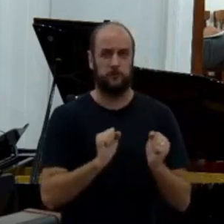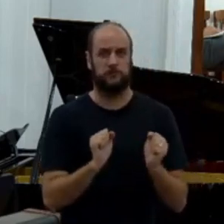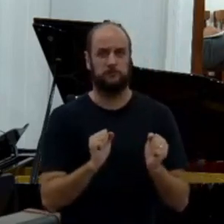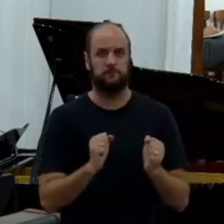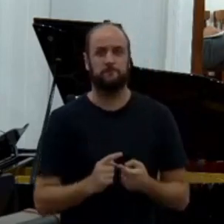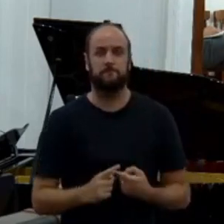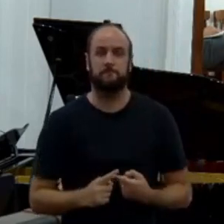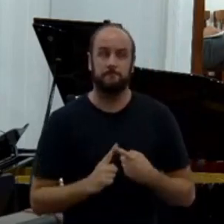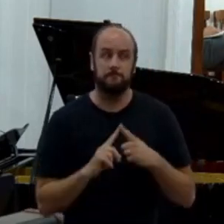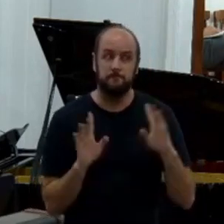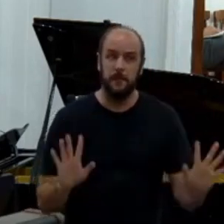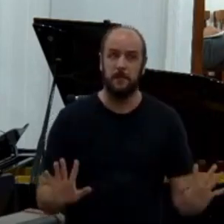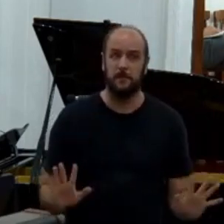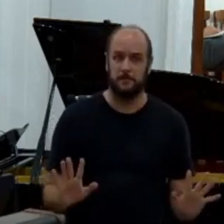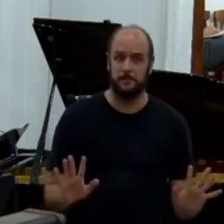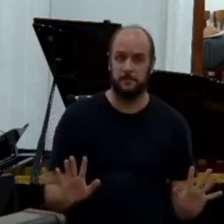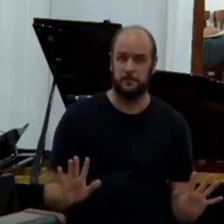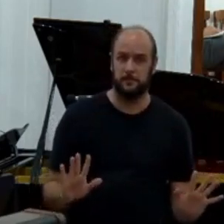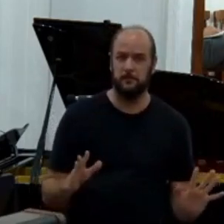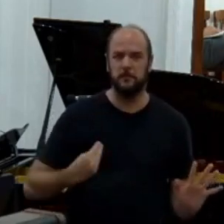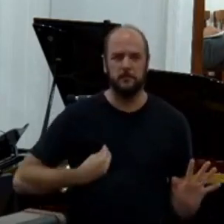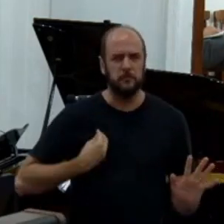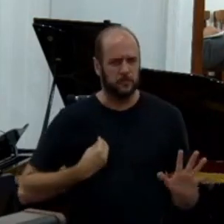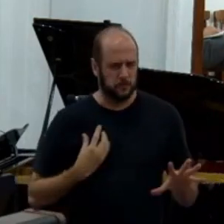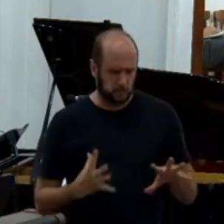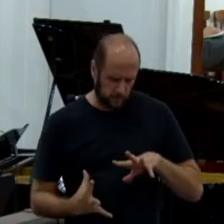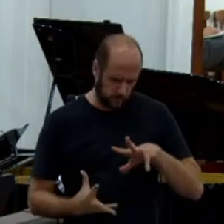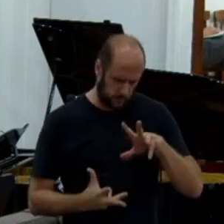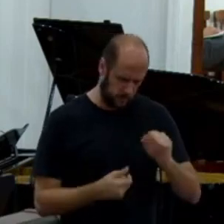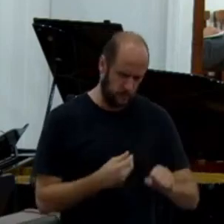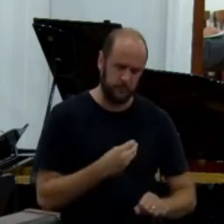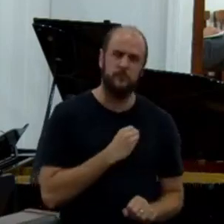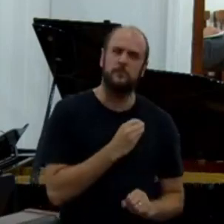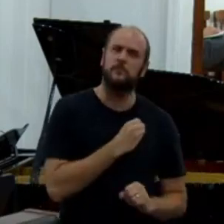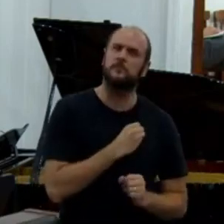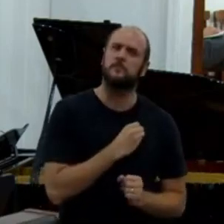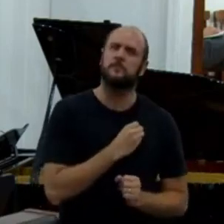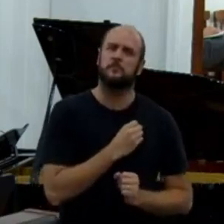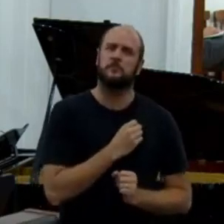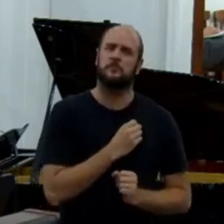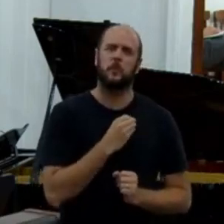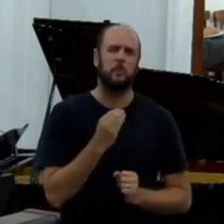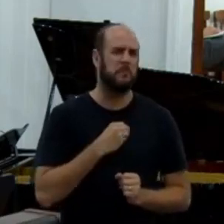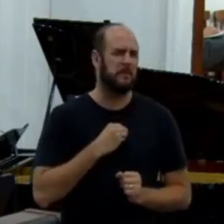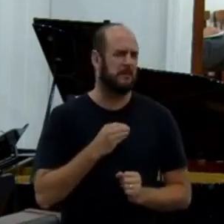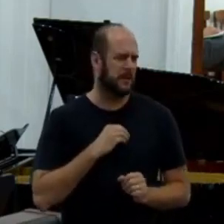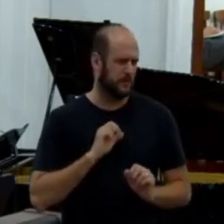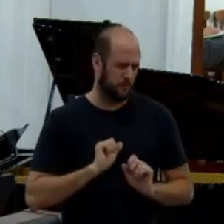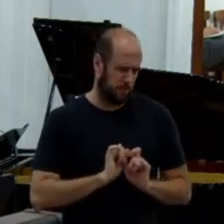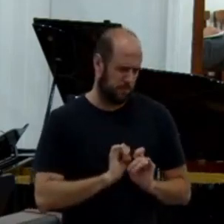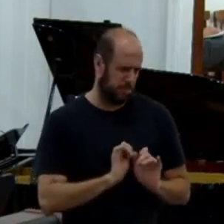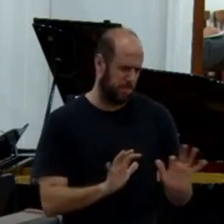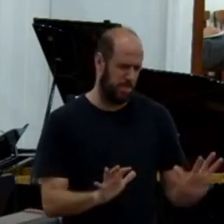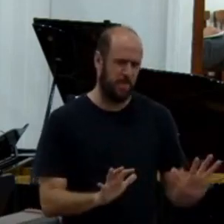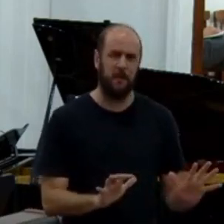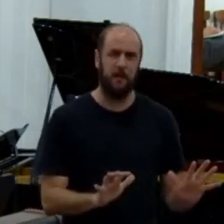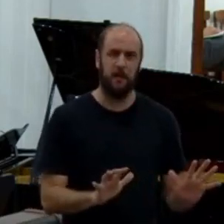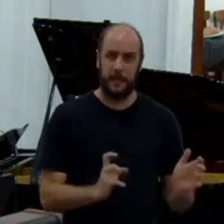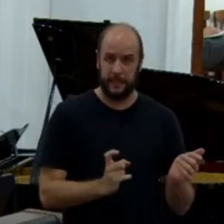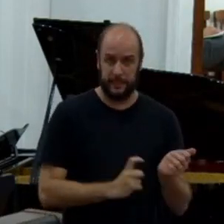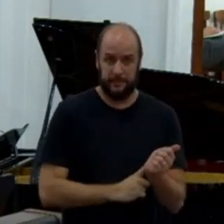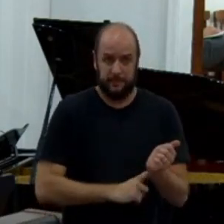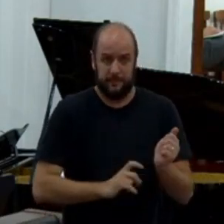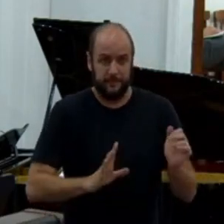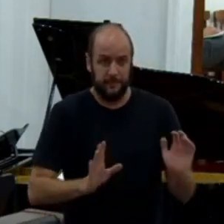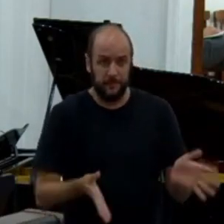entanto, vivendo num mundo caído, atingido pelo pecado, a ira passou a não